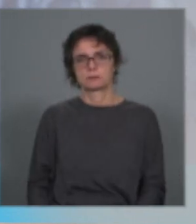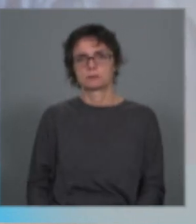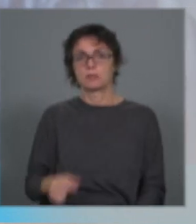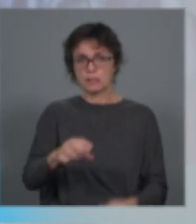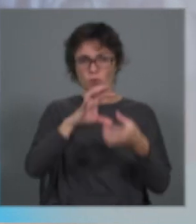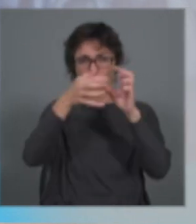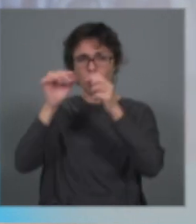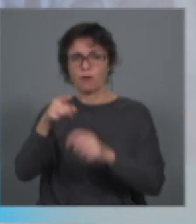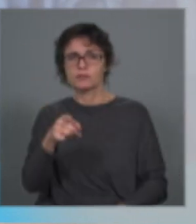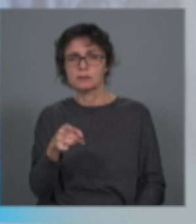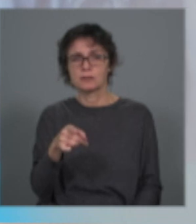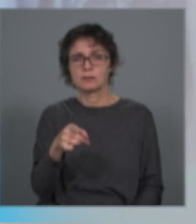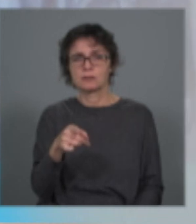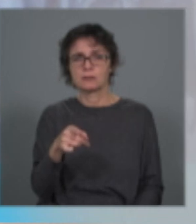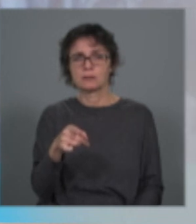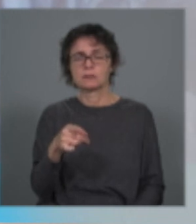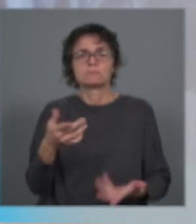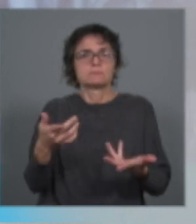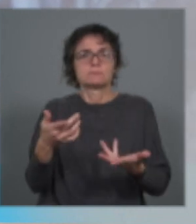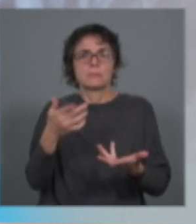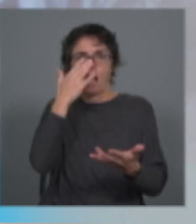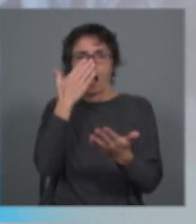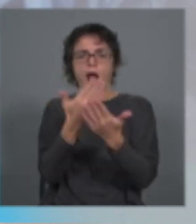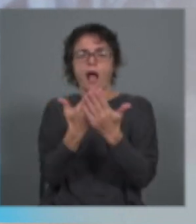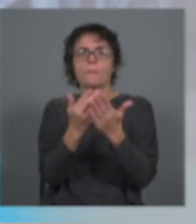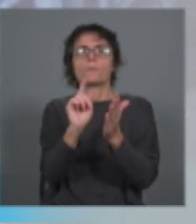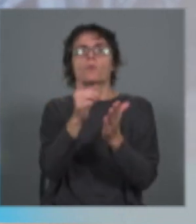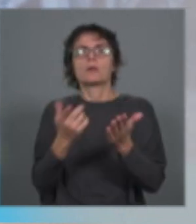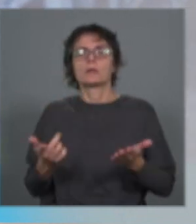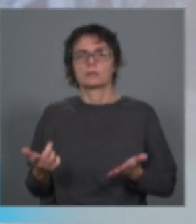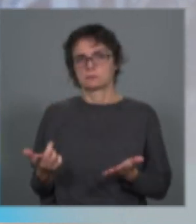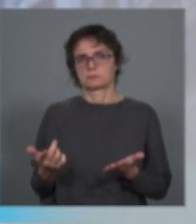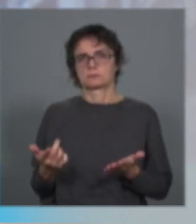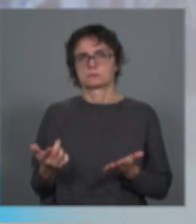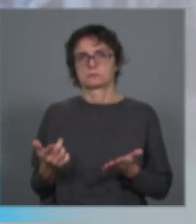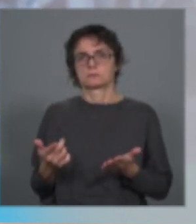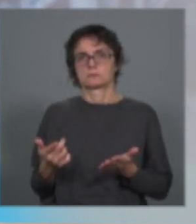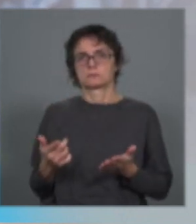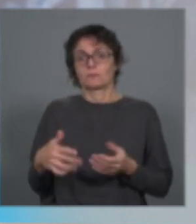racionalidade é que isso revela no momento em que nós estamos talvez a passar